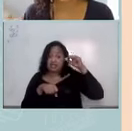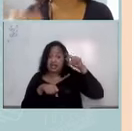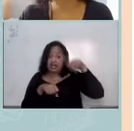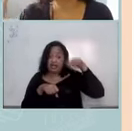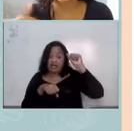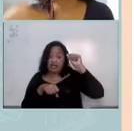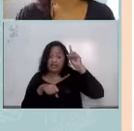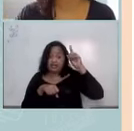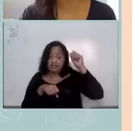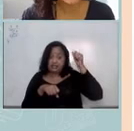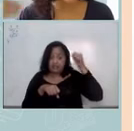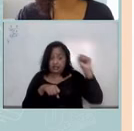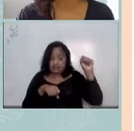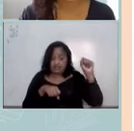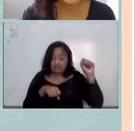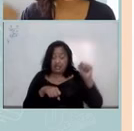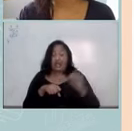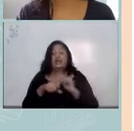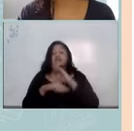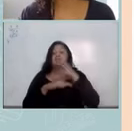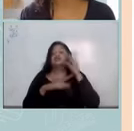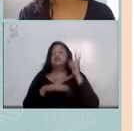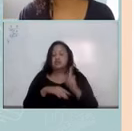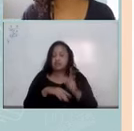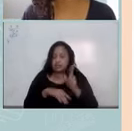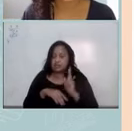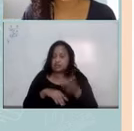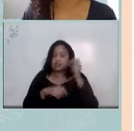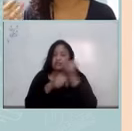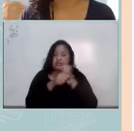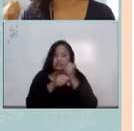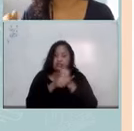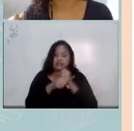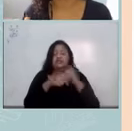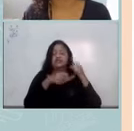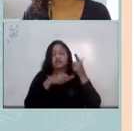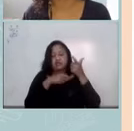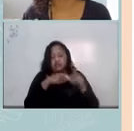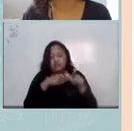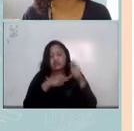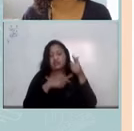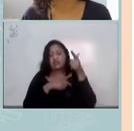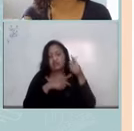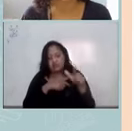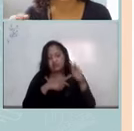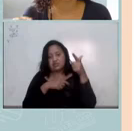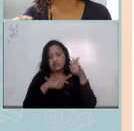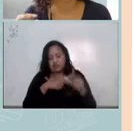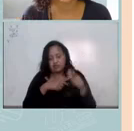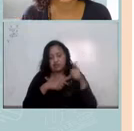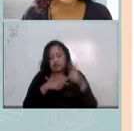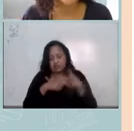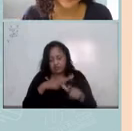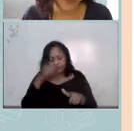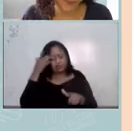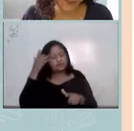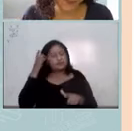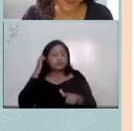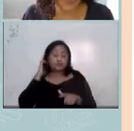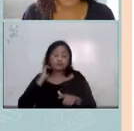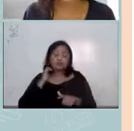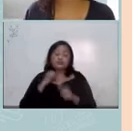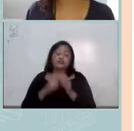efetiva, enfim, e aí por isso que todos os anos elas vão se repetindo. Então, aí a gente tem as doenças endêmicas, a gente tem um quadro de